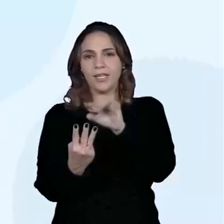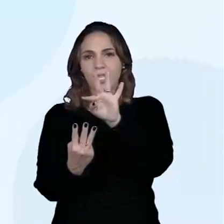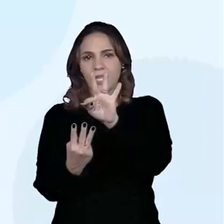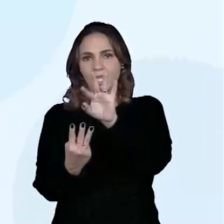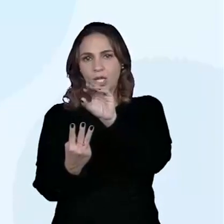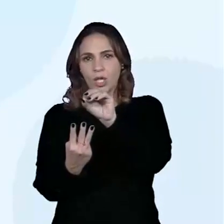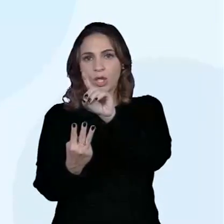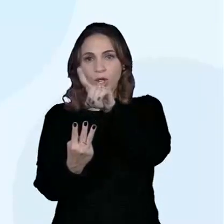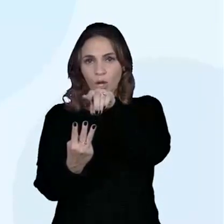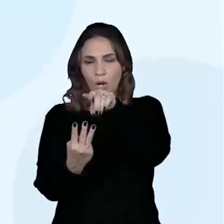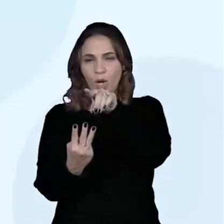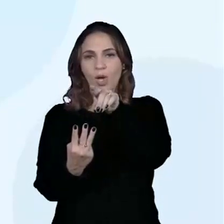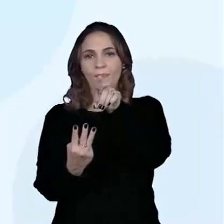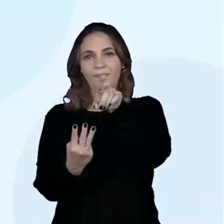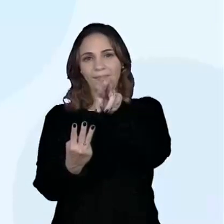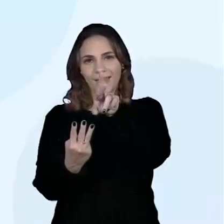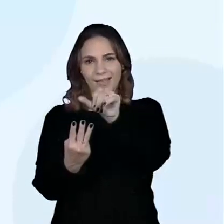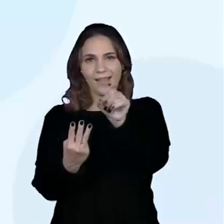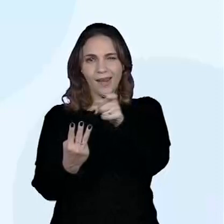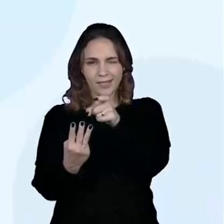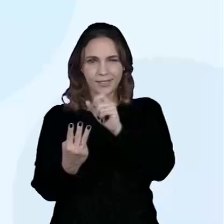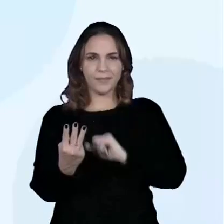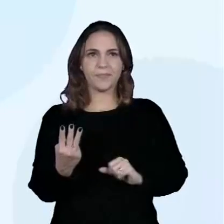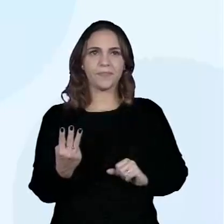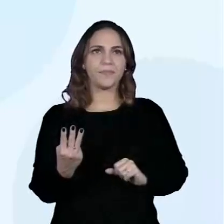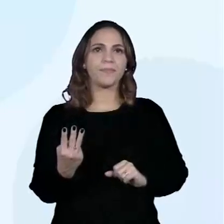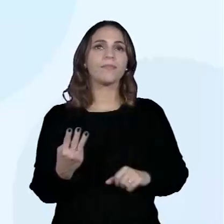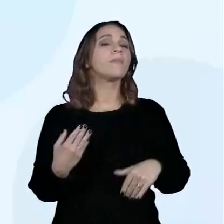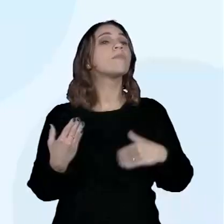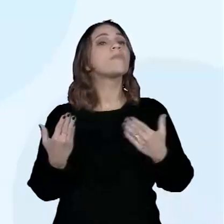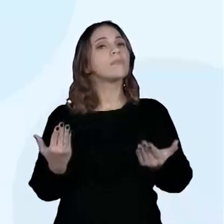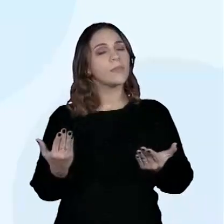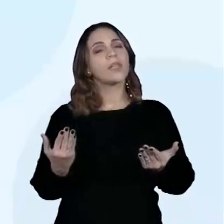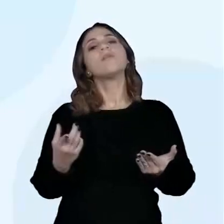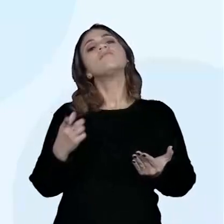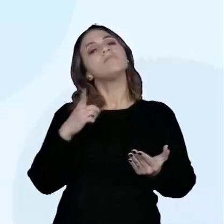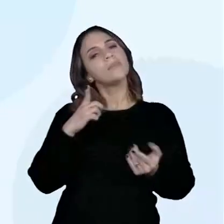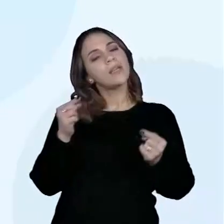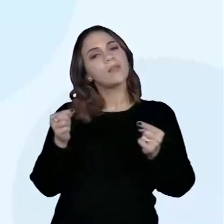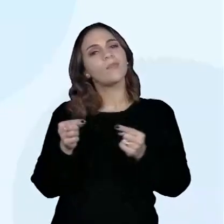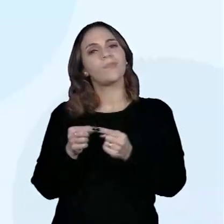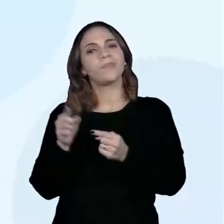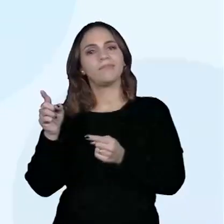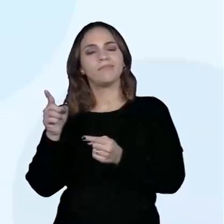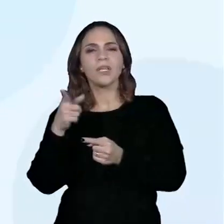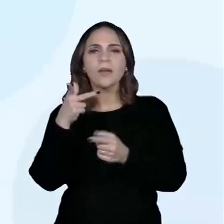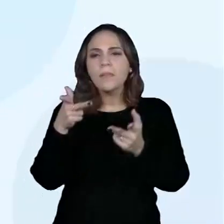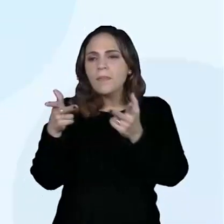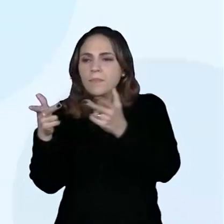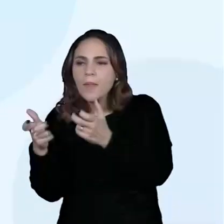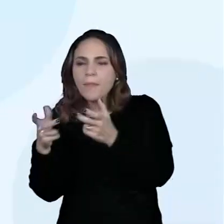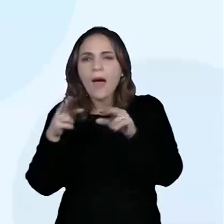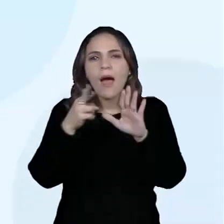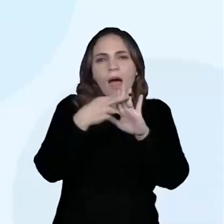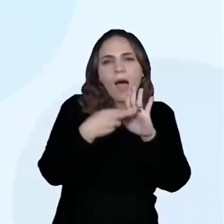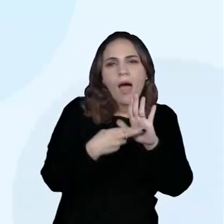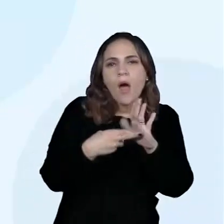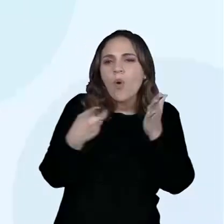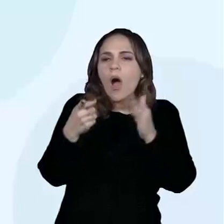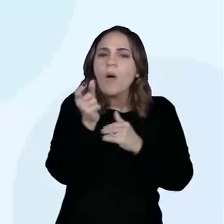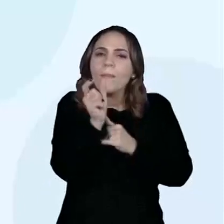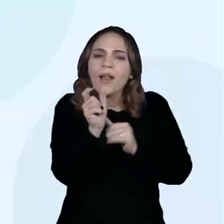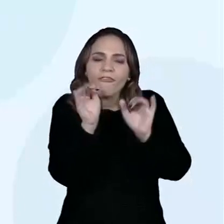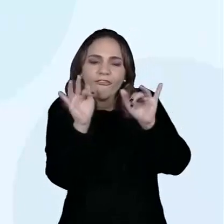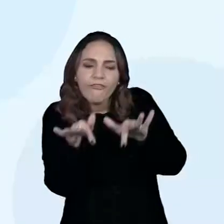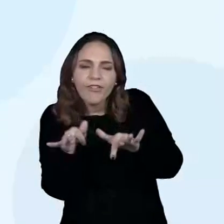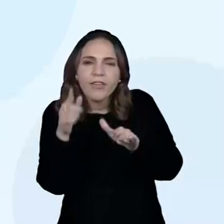com X. Portanto, ela tem acento. É assim que eu pratico a regra. Vamos